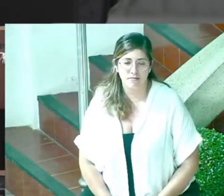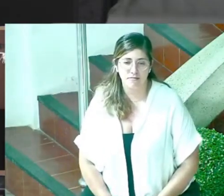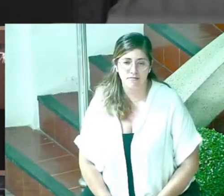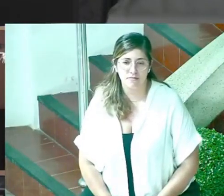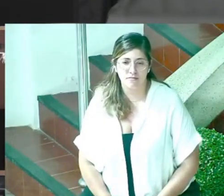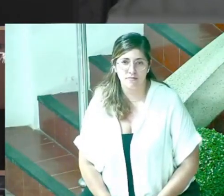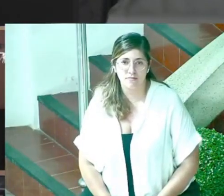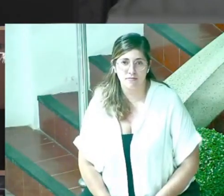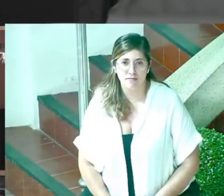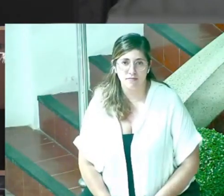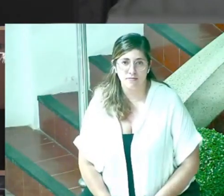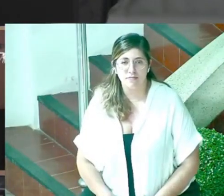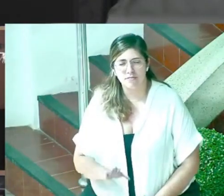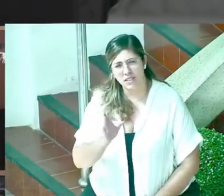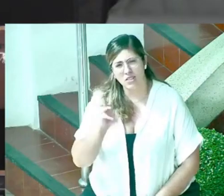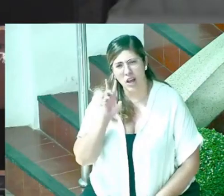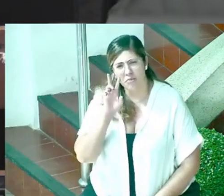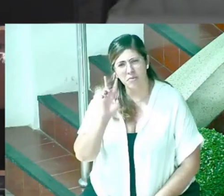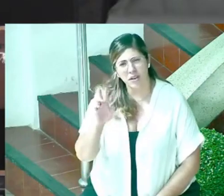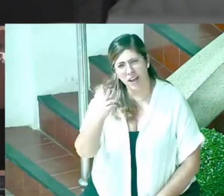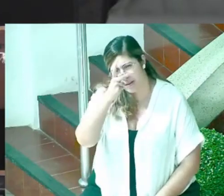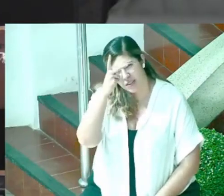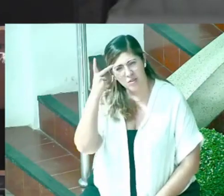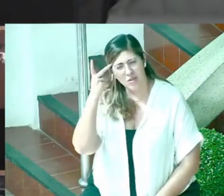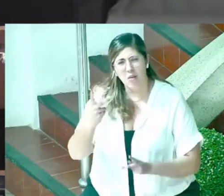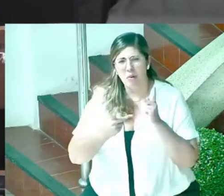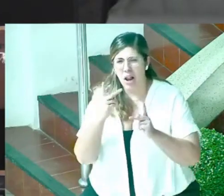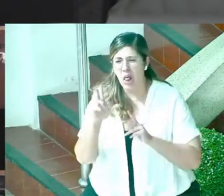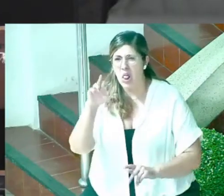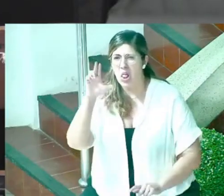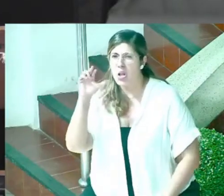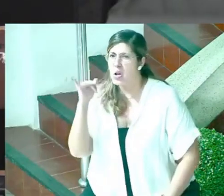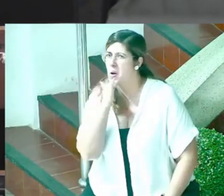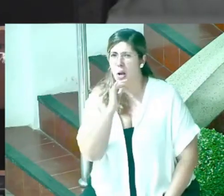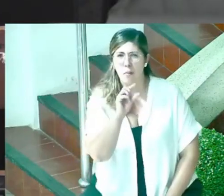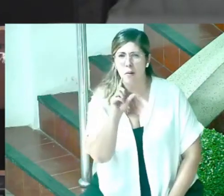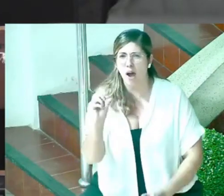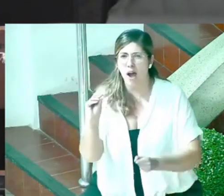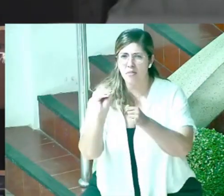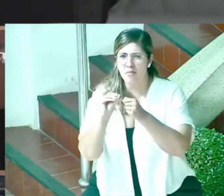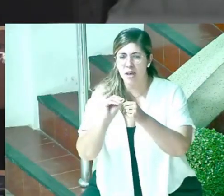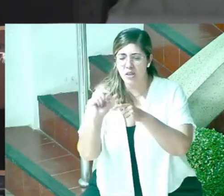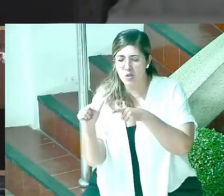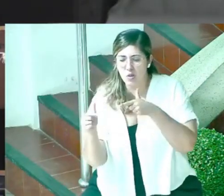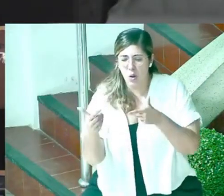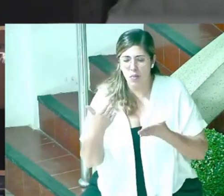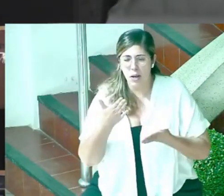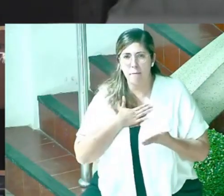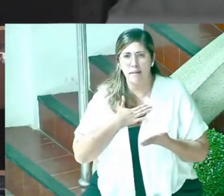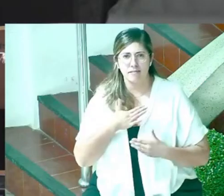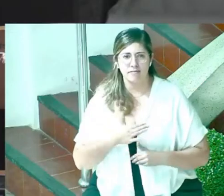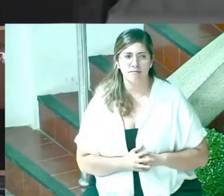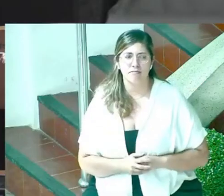memória, e a gente vai como que sendo levado por aquilo que aconteceu.